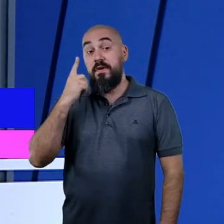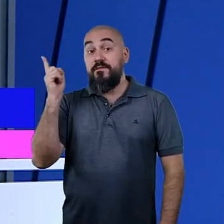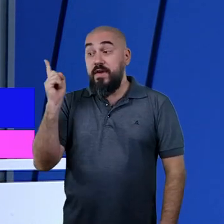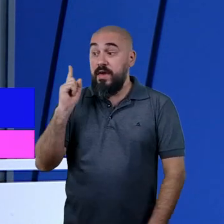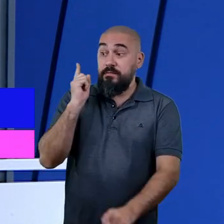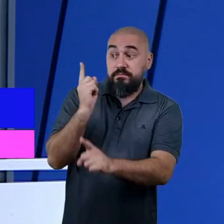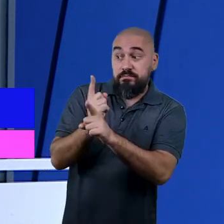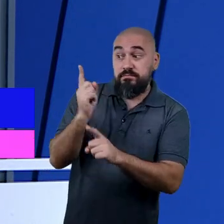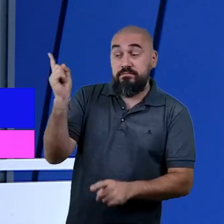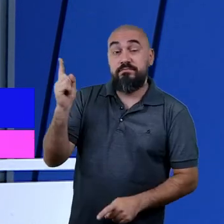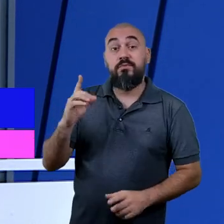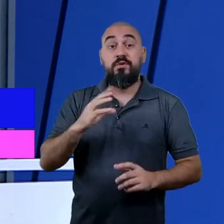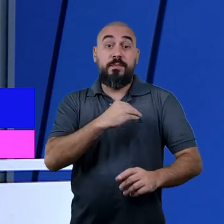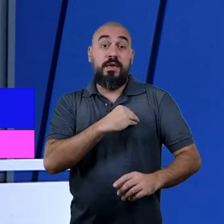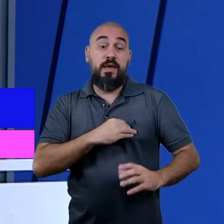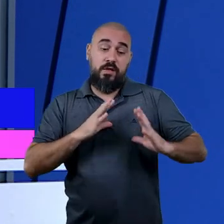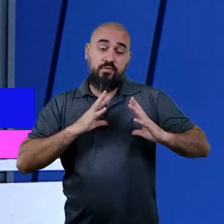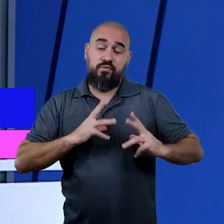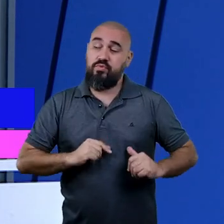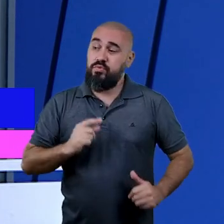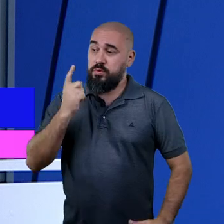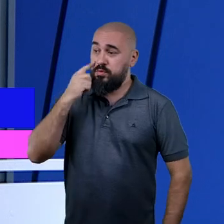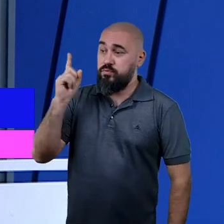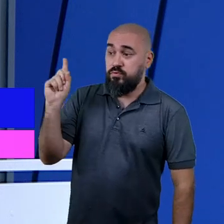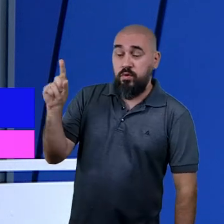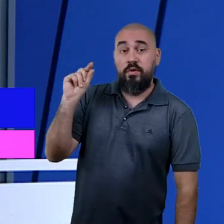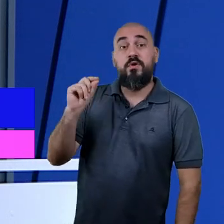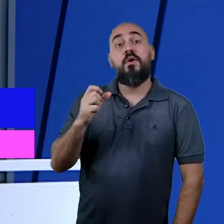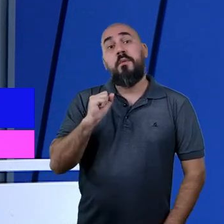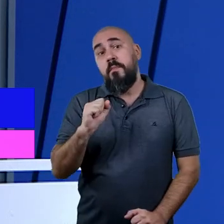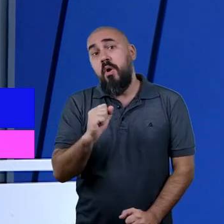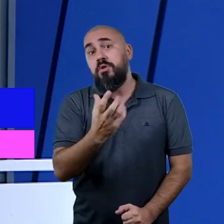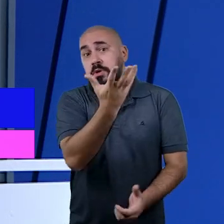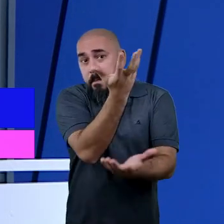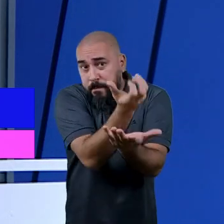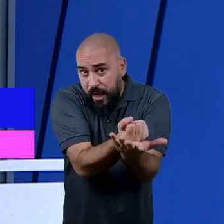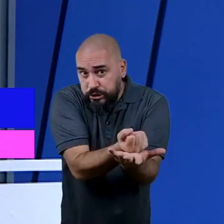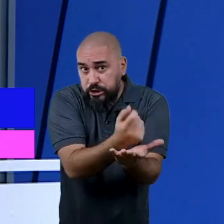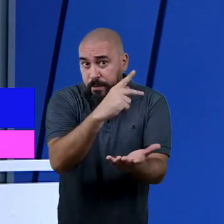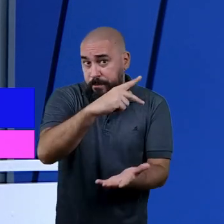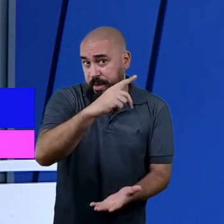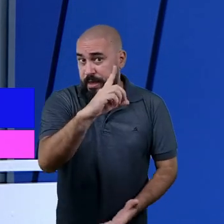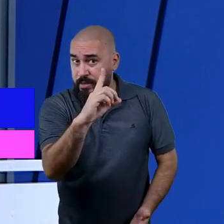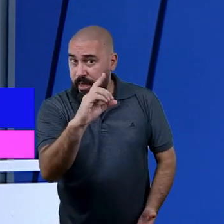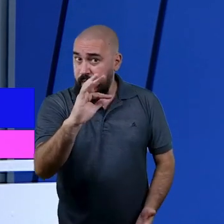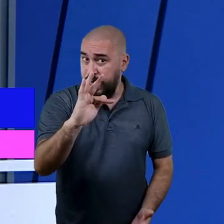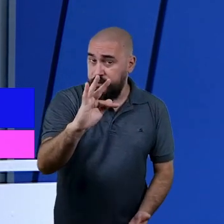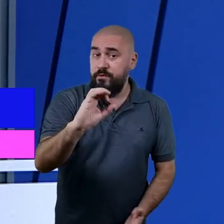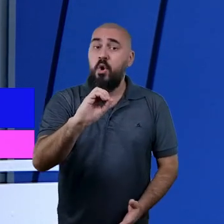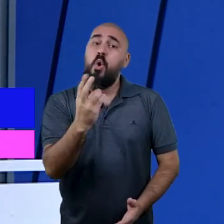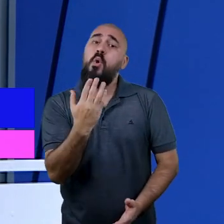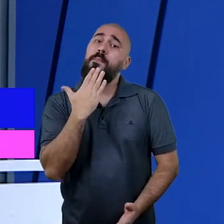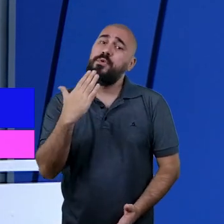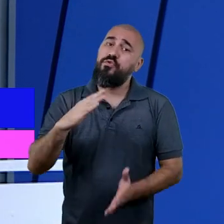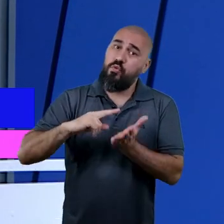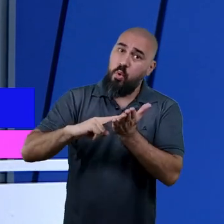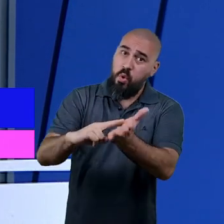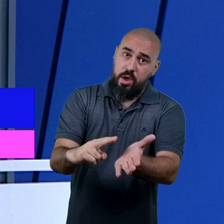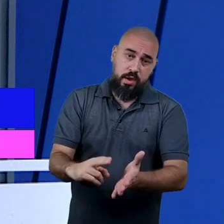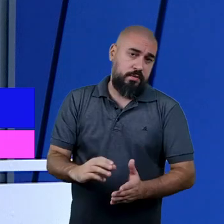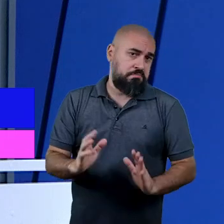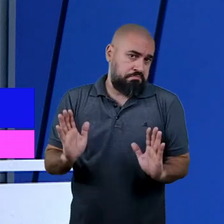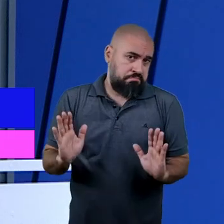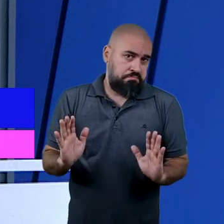Você escolhe o estudo bíblico e você tem duas opções. Você pode baixar em PDF ou você pode pedir pelo correio. Digamos que você